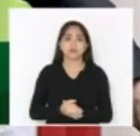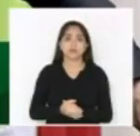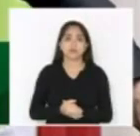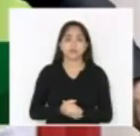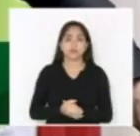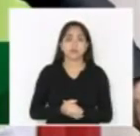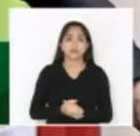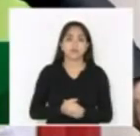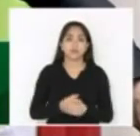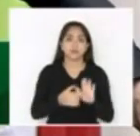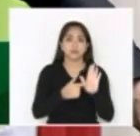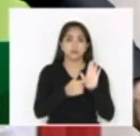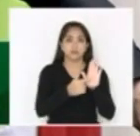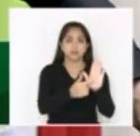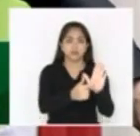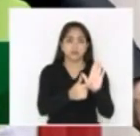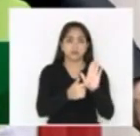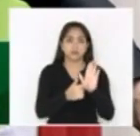apresenta um projeto de lei